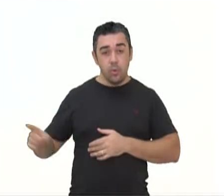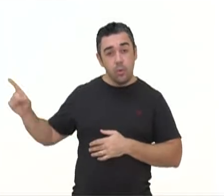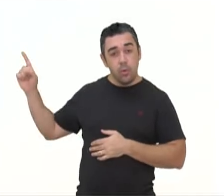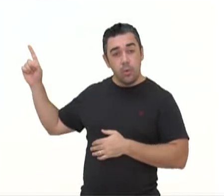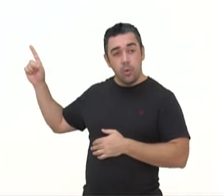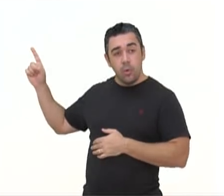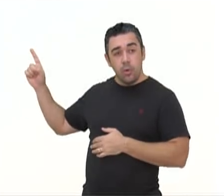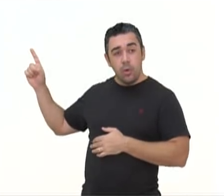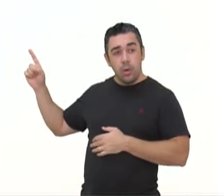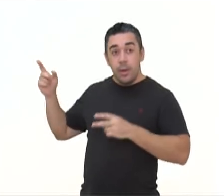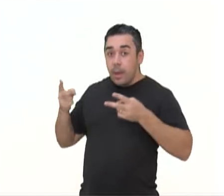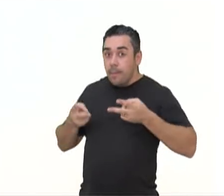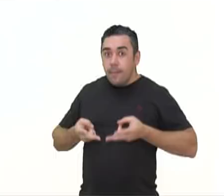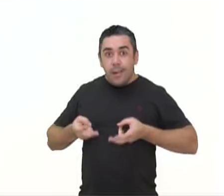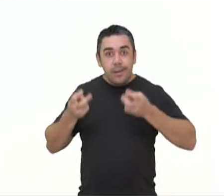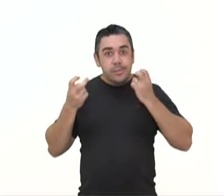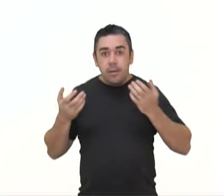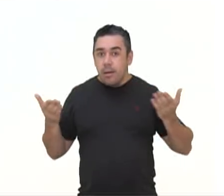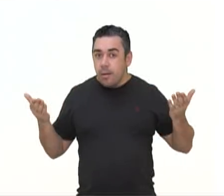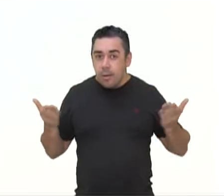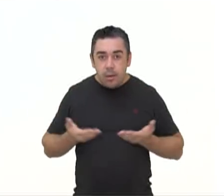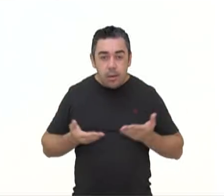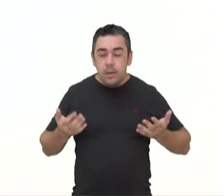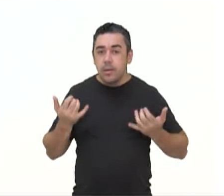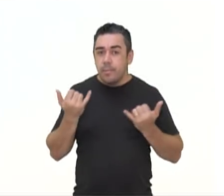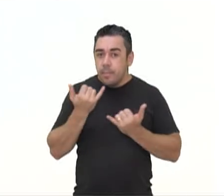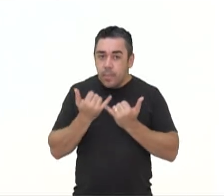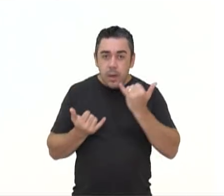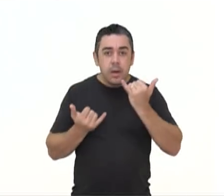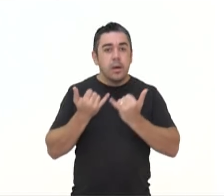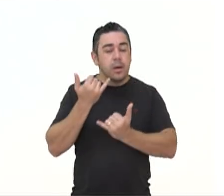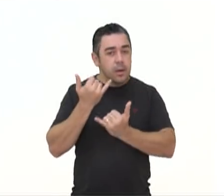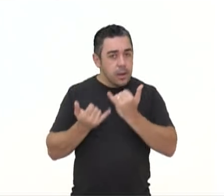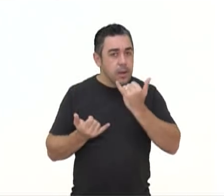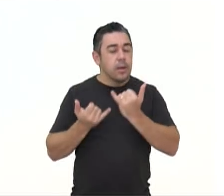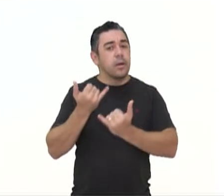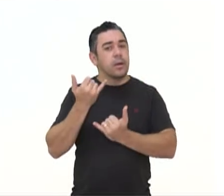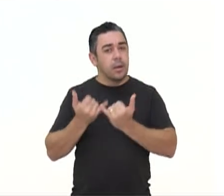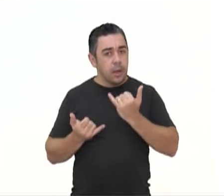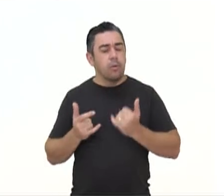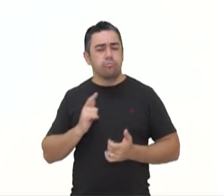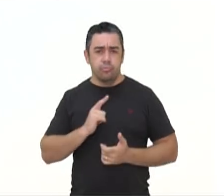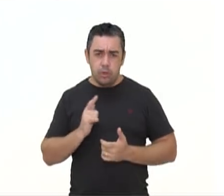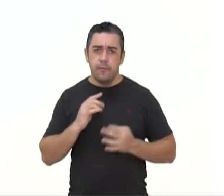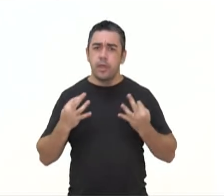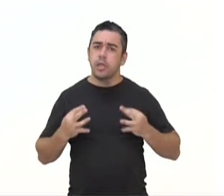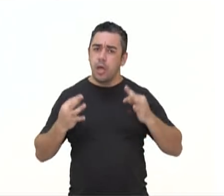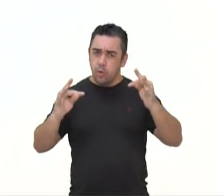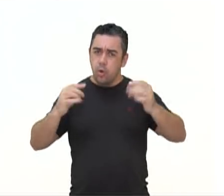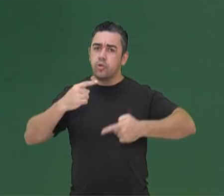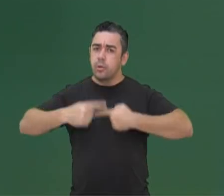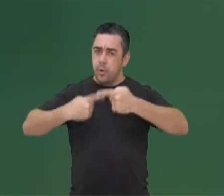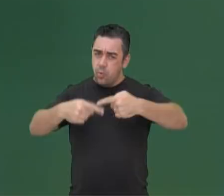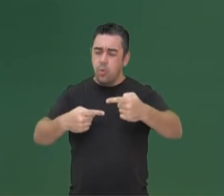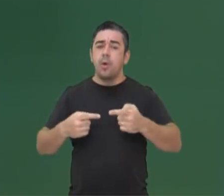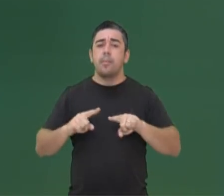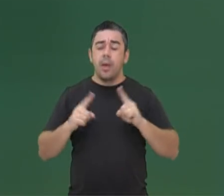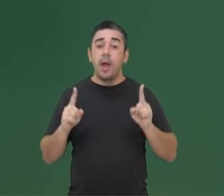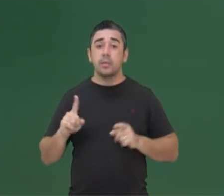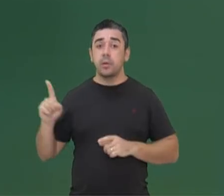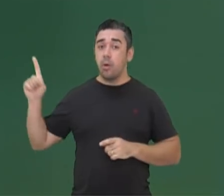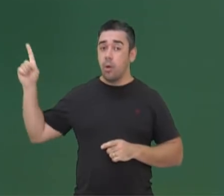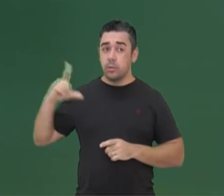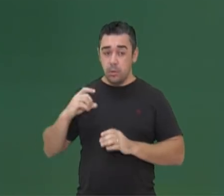imagem? Muito parecido com o nosso microscópio moderno. Claro, teve evoluções, eu já vou contar em que partes.